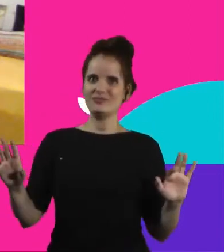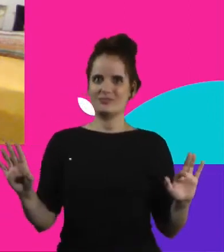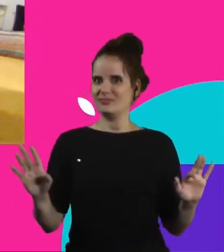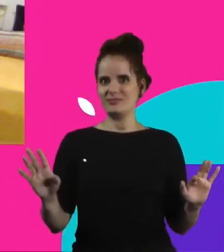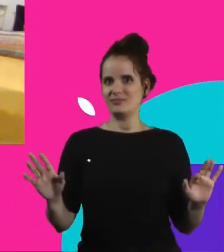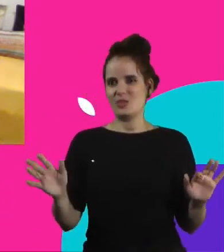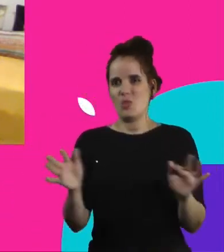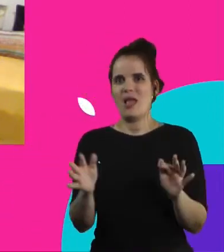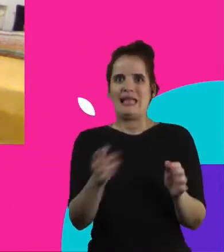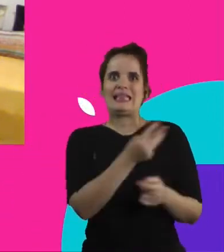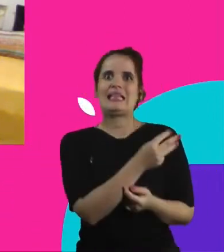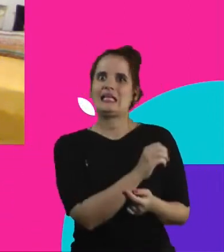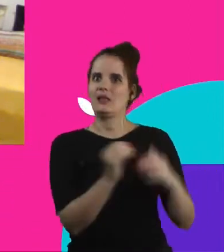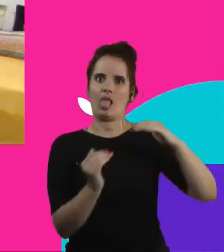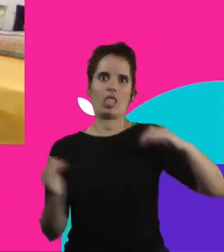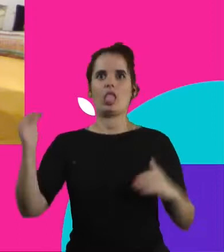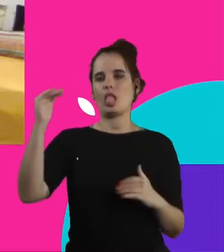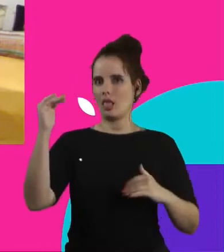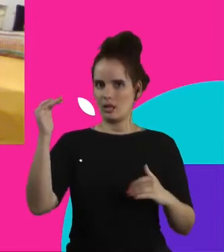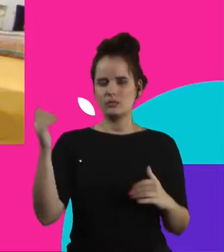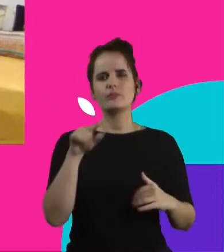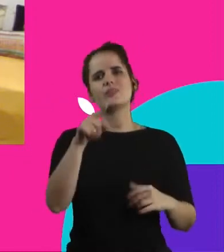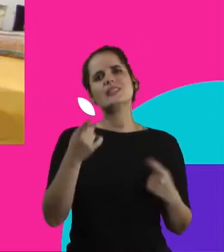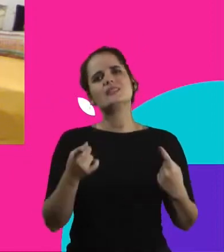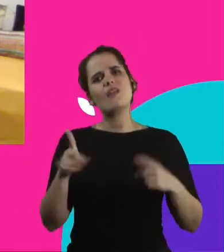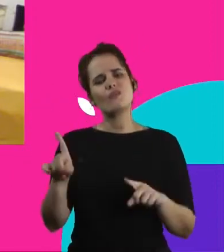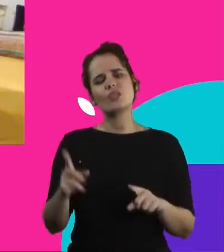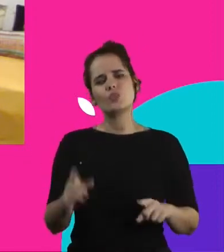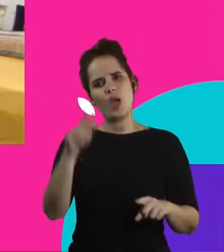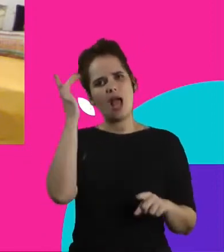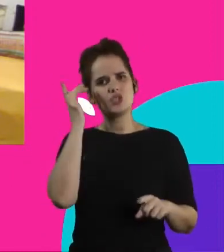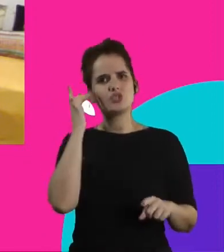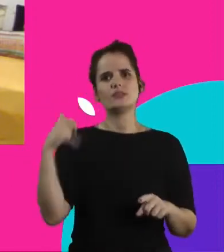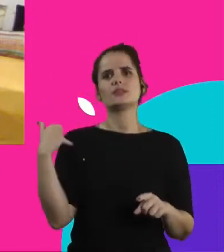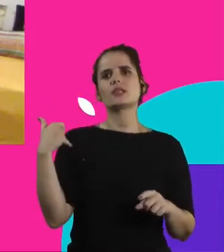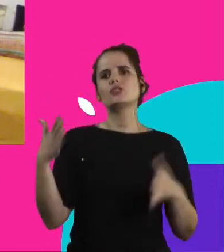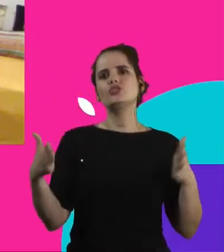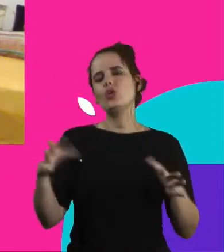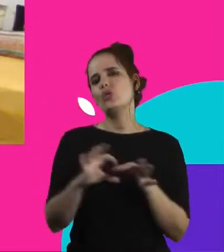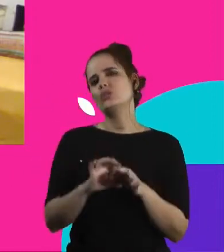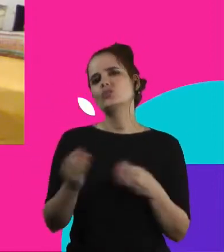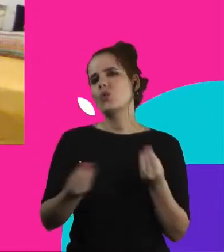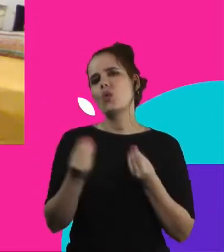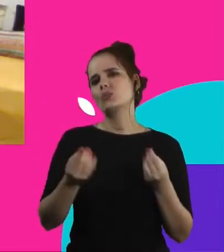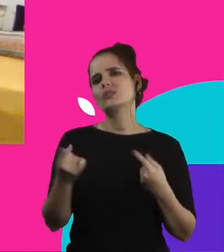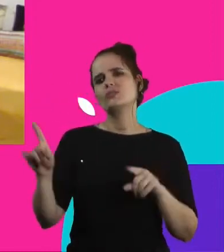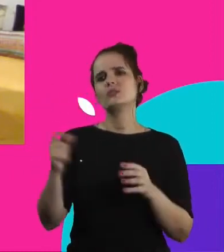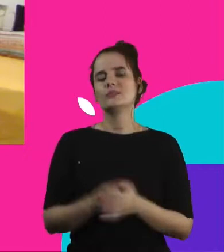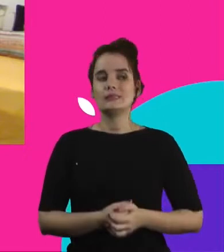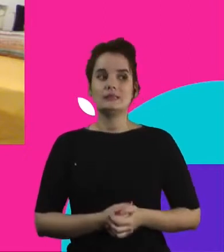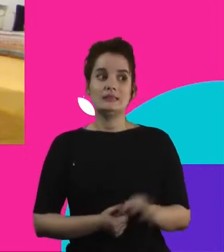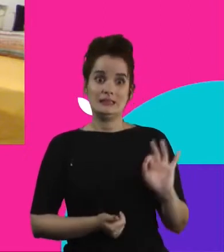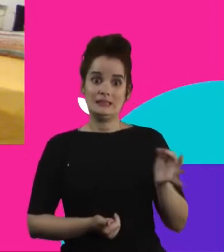além dessa média de 30, né? Quais são esses desafios de idade, assim, de fato, que vocês encontram? Pois é,